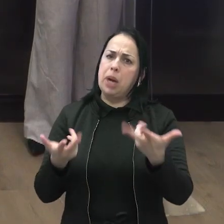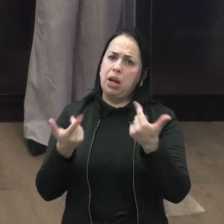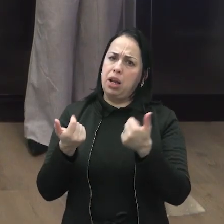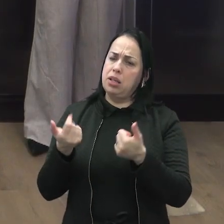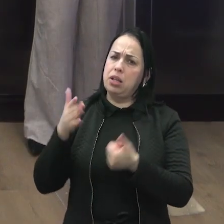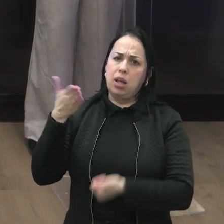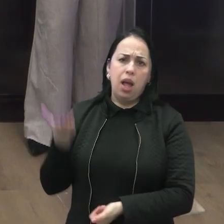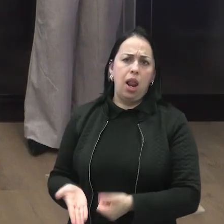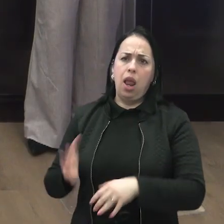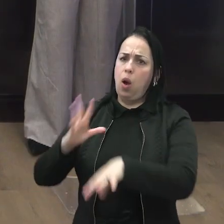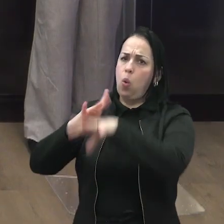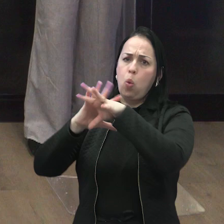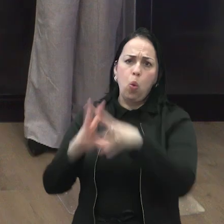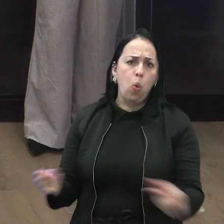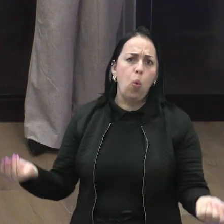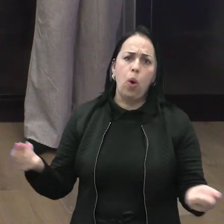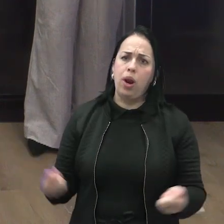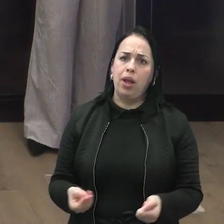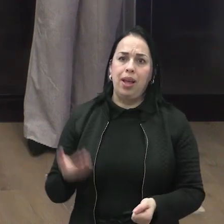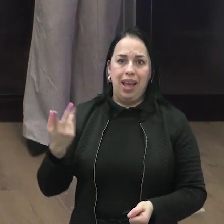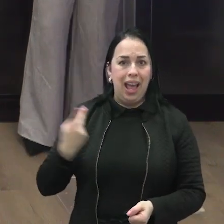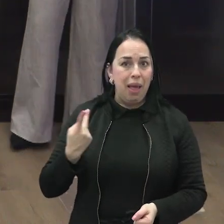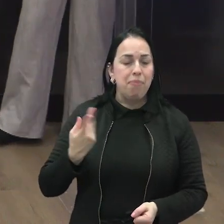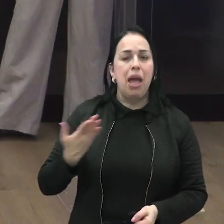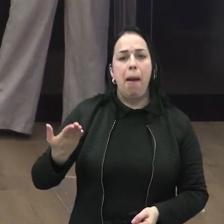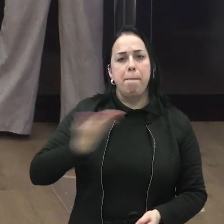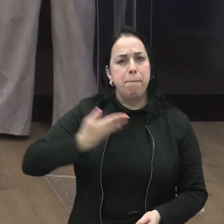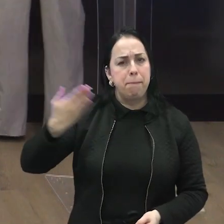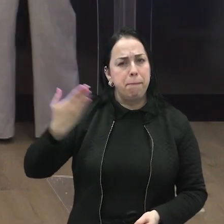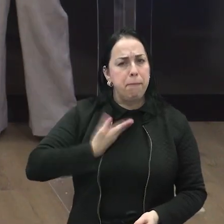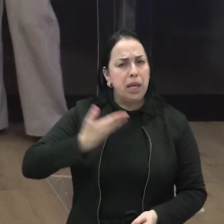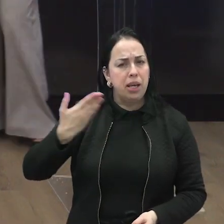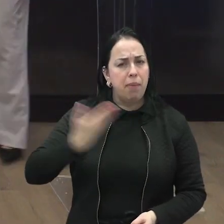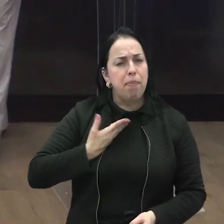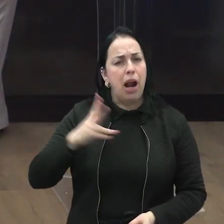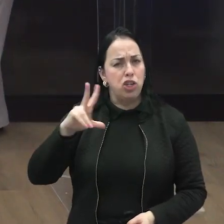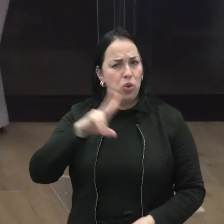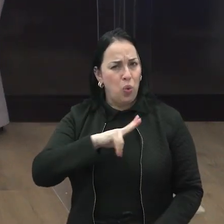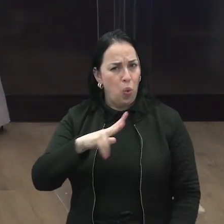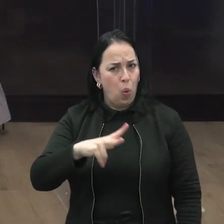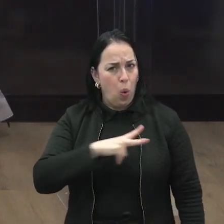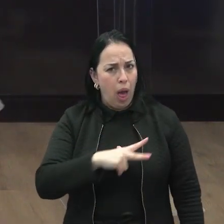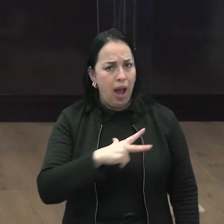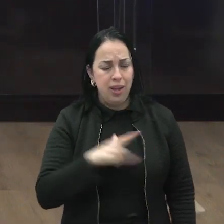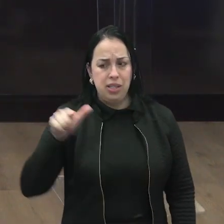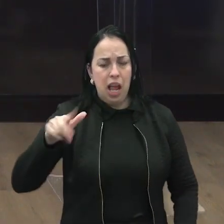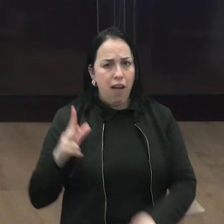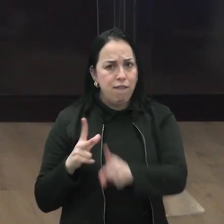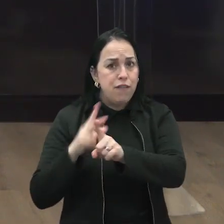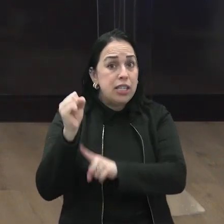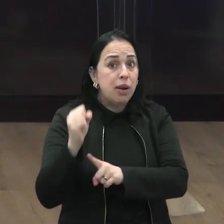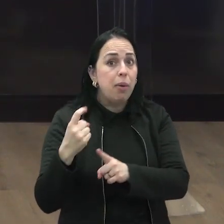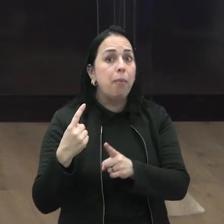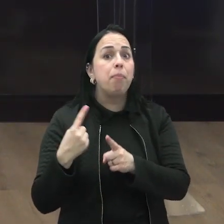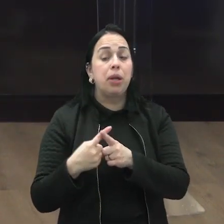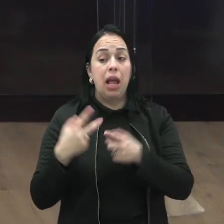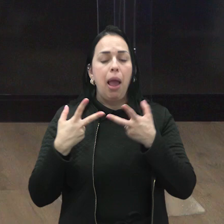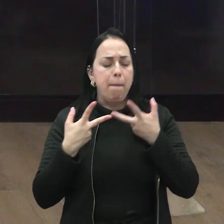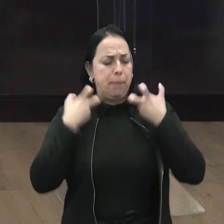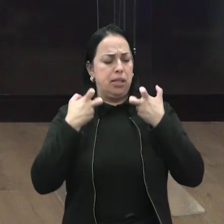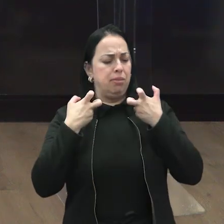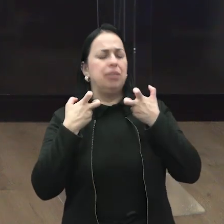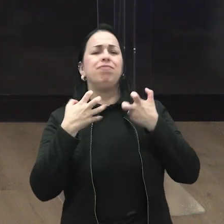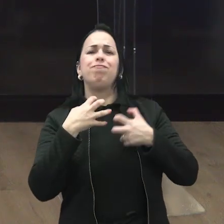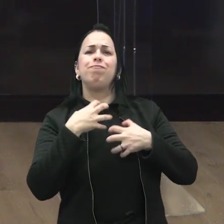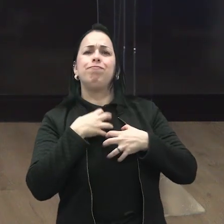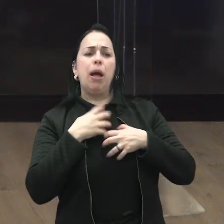maravilha presenciar a cura da Tatiana. Ela que é minha amiga pessoal, uma mulher guerreira e que, claro, venceu a doença porque assim que